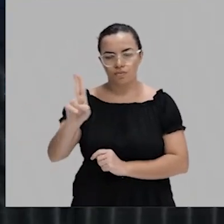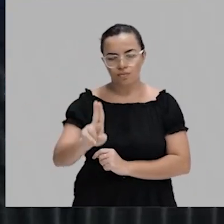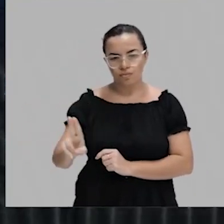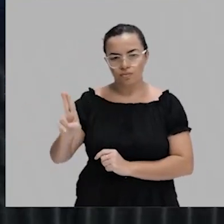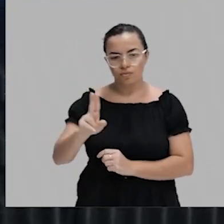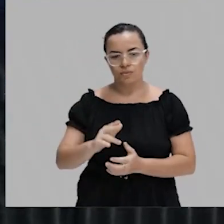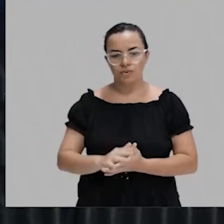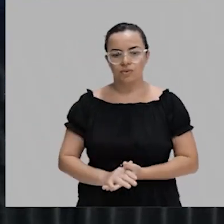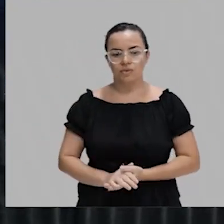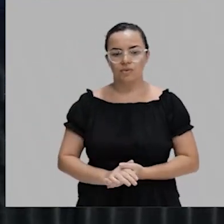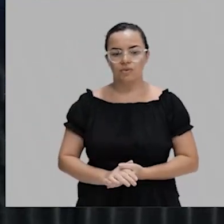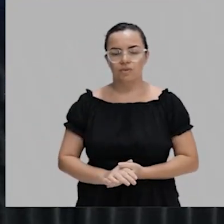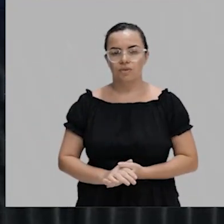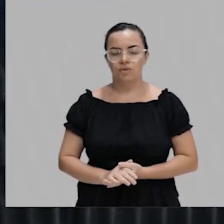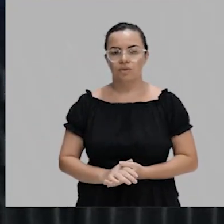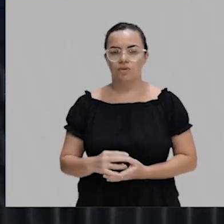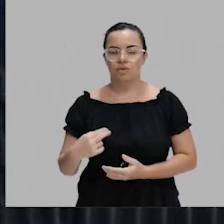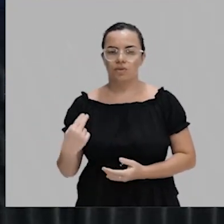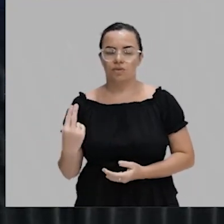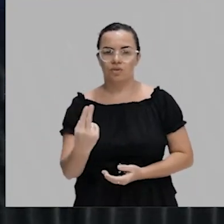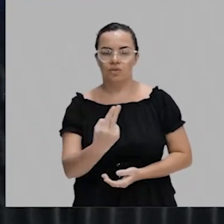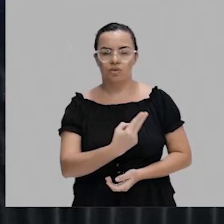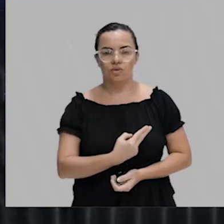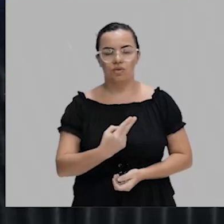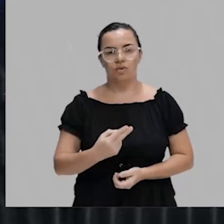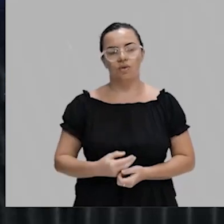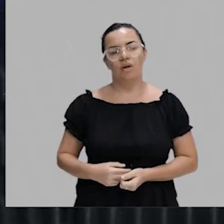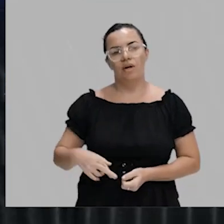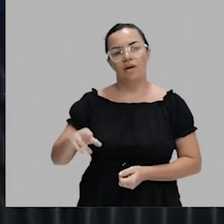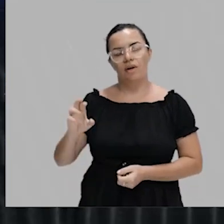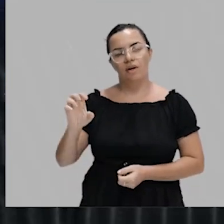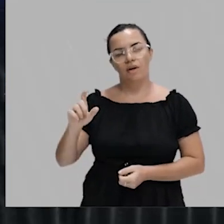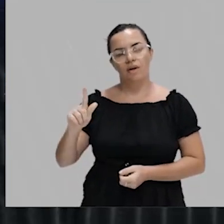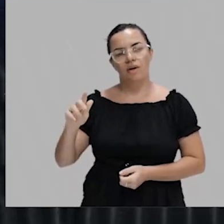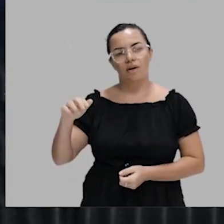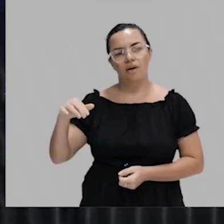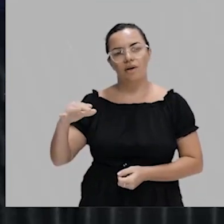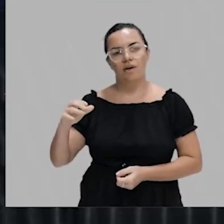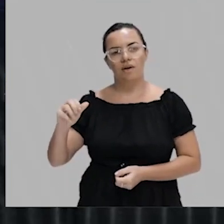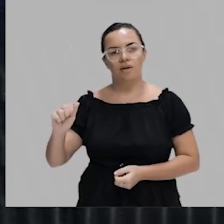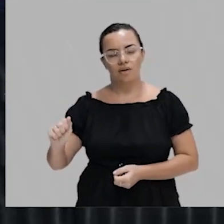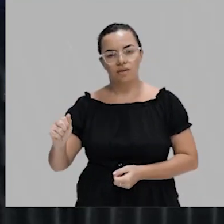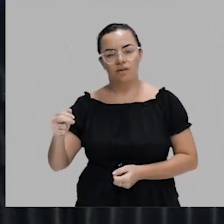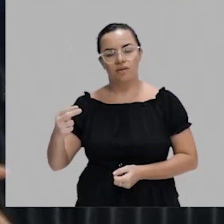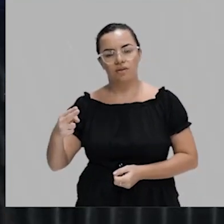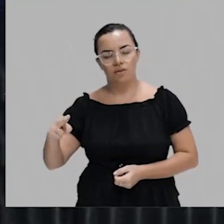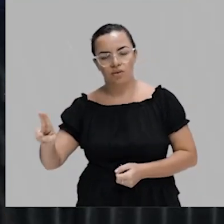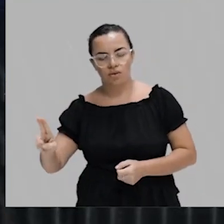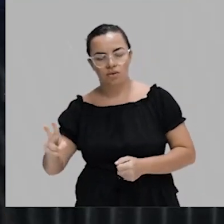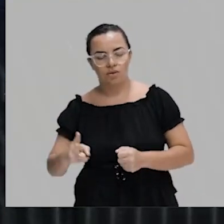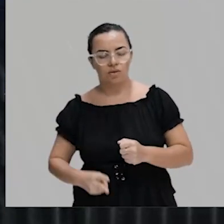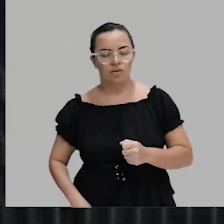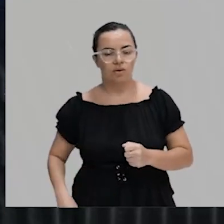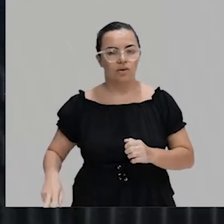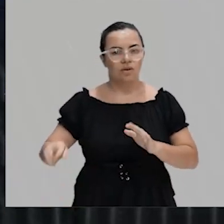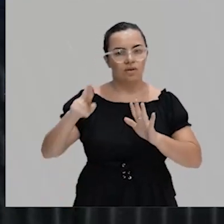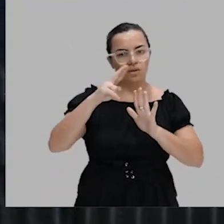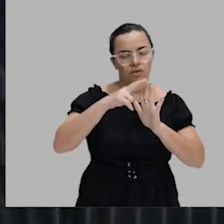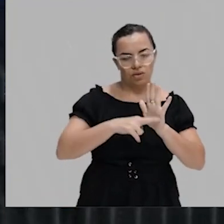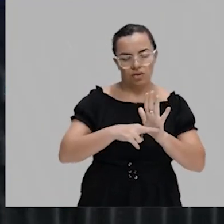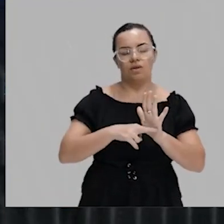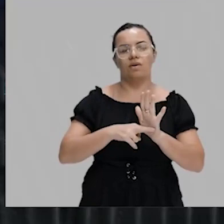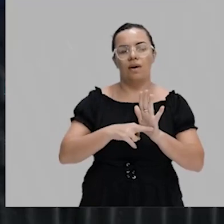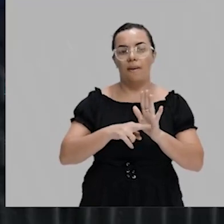regência nominal, trazendo regras, mas também apresentando verbos. Regência nominal e regência verbal ao mesmo